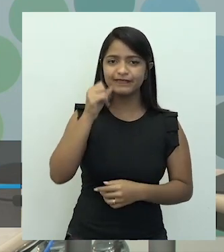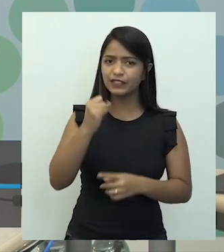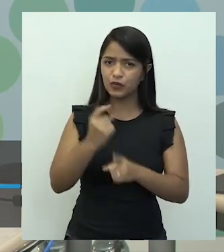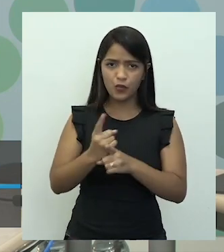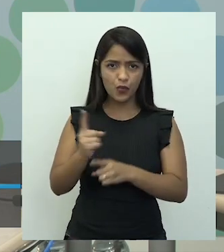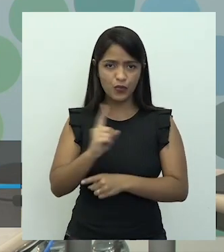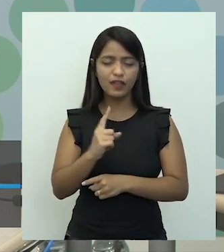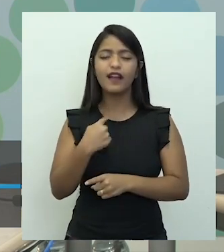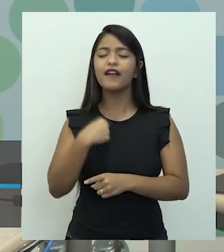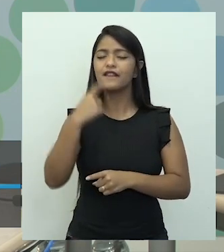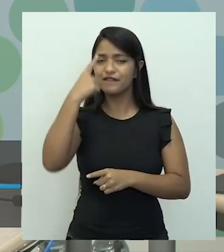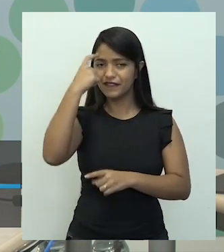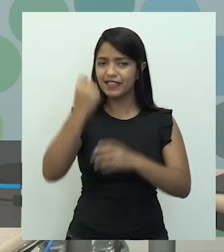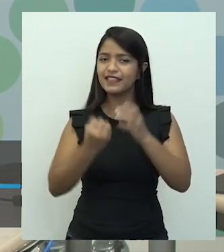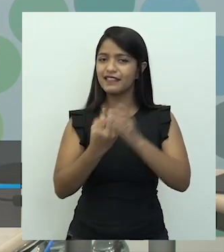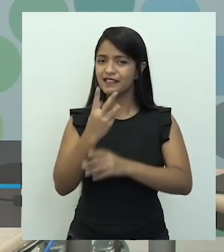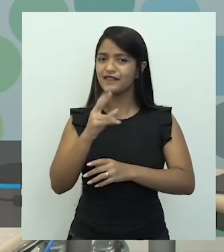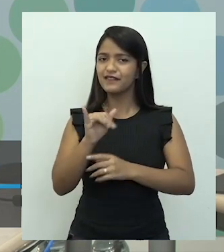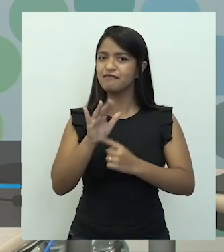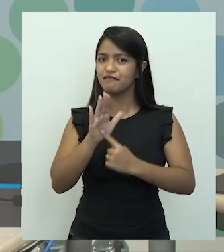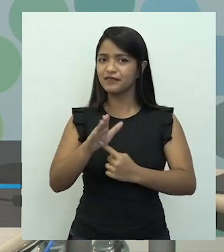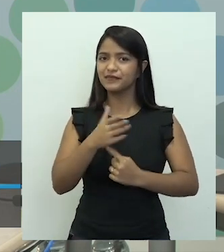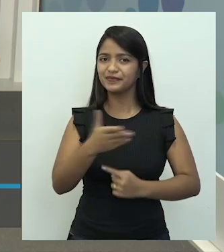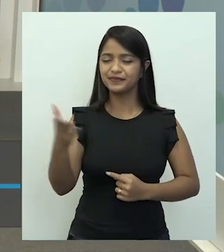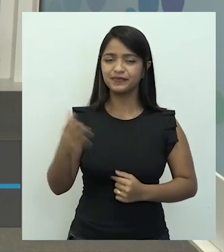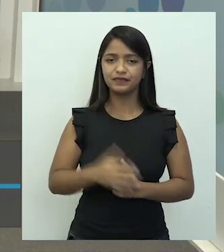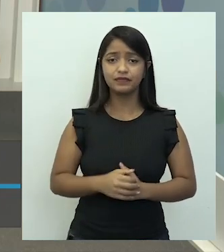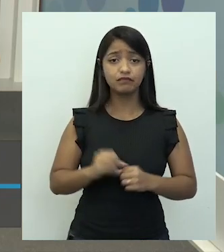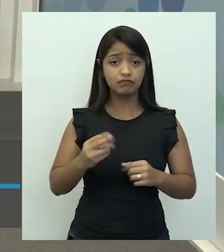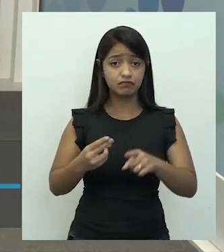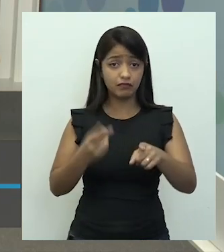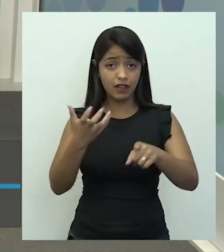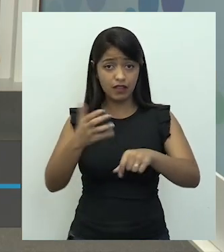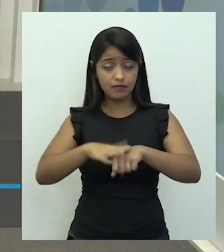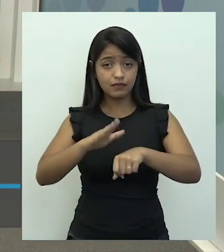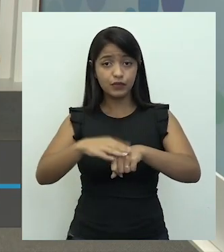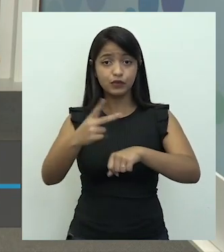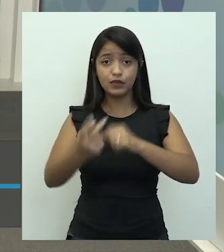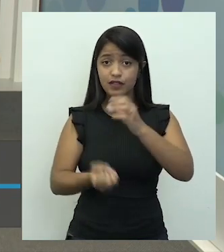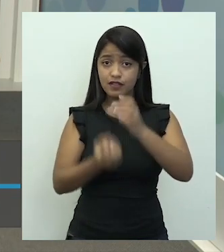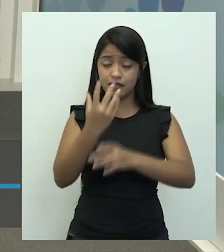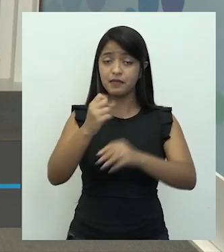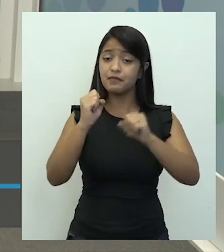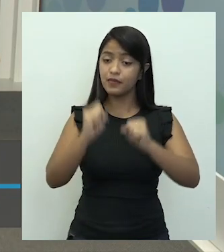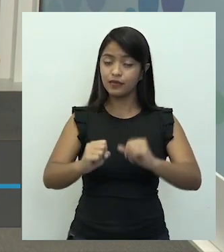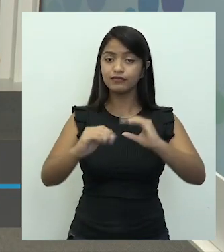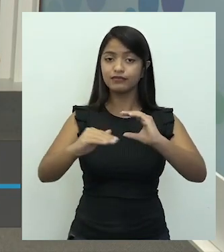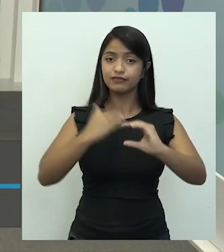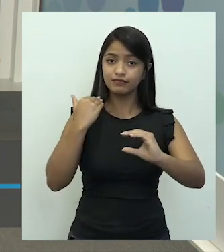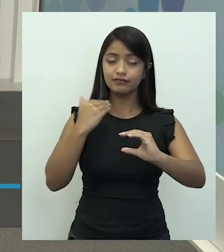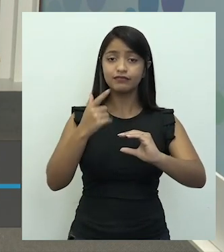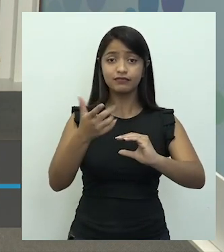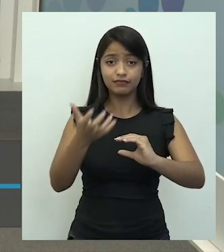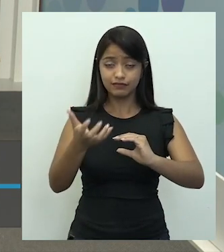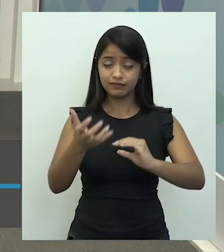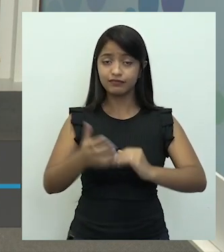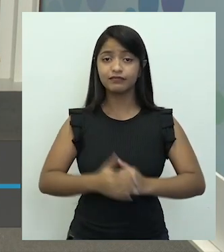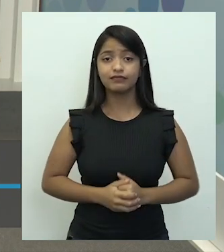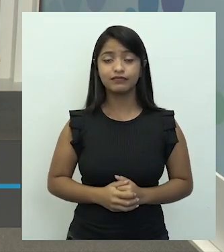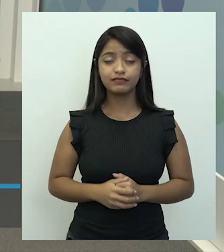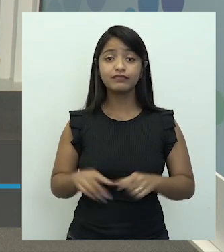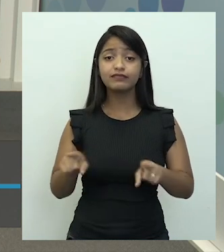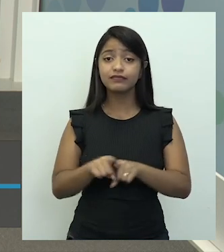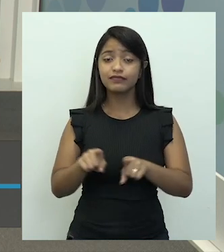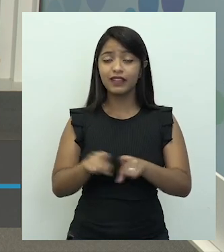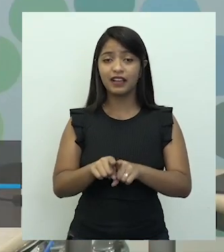fazer e vou mostrar para vocês. E se alguém quiser fazer também, mandar, também, né? Fique à vontade. Compartilhar com a gente. Compartilhar conosco. Inclusive, eu